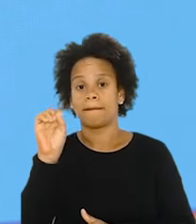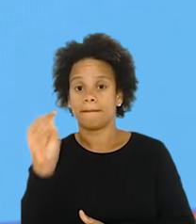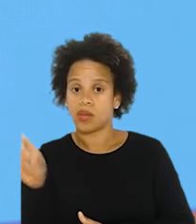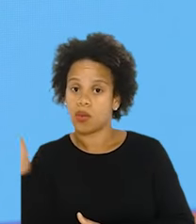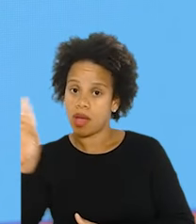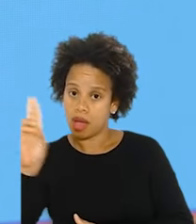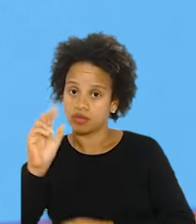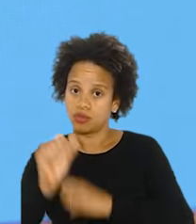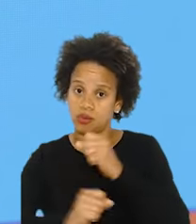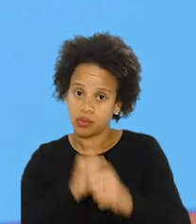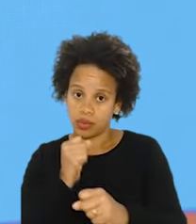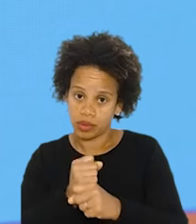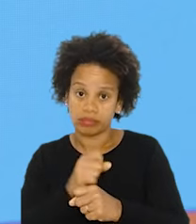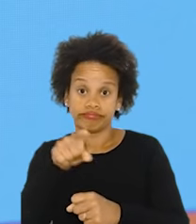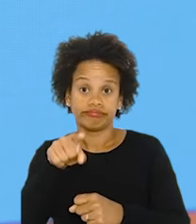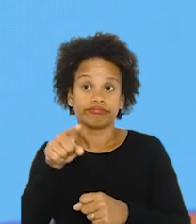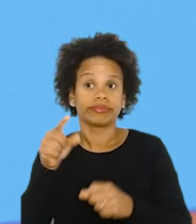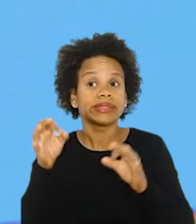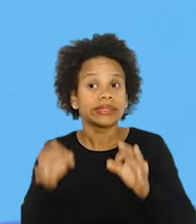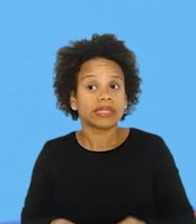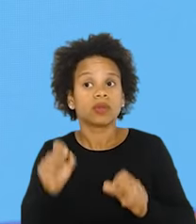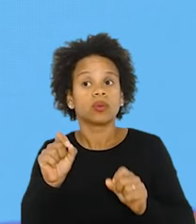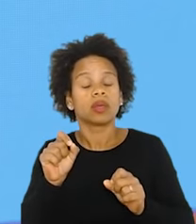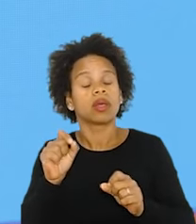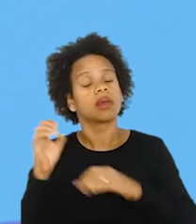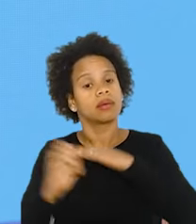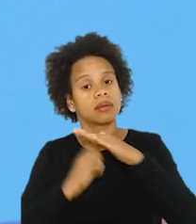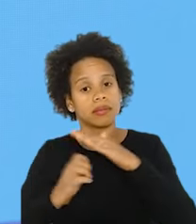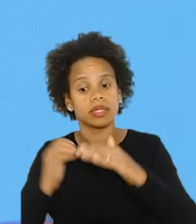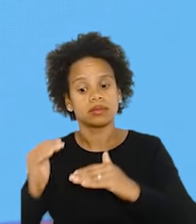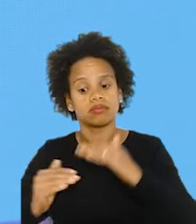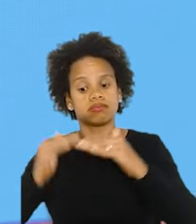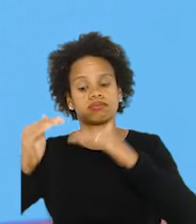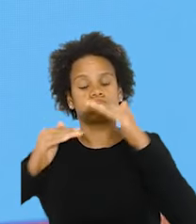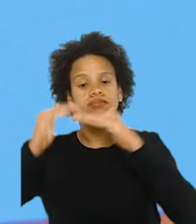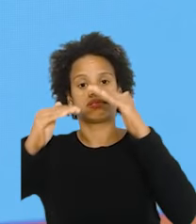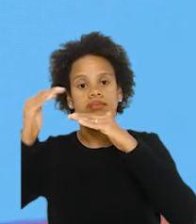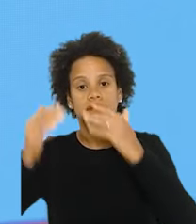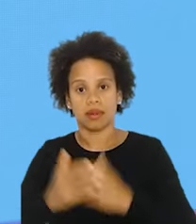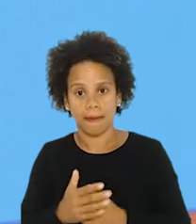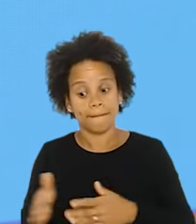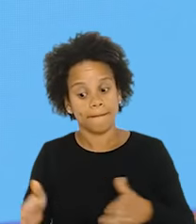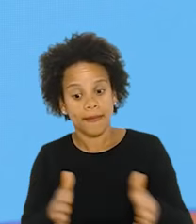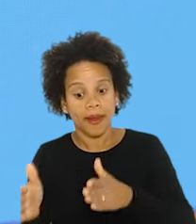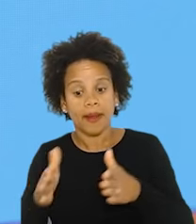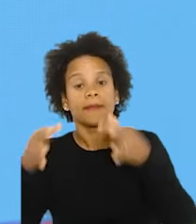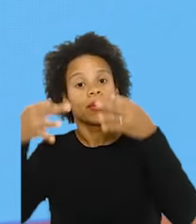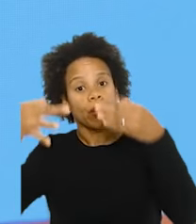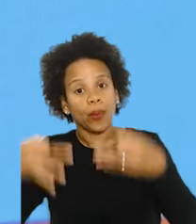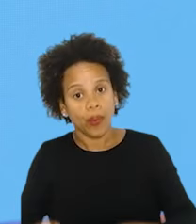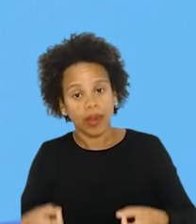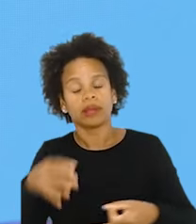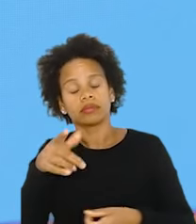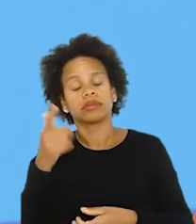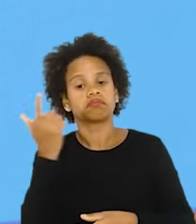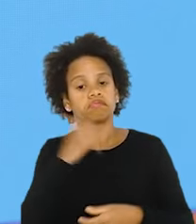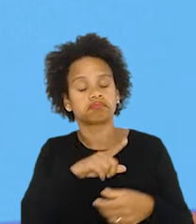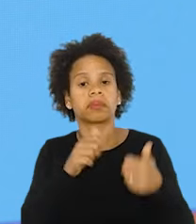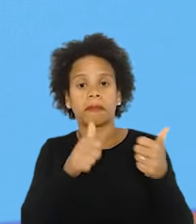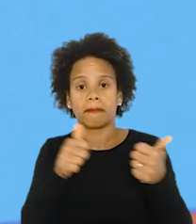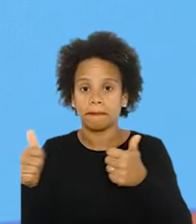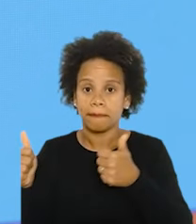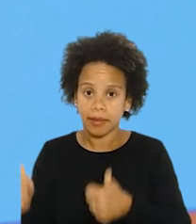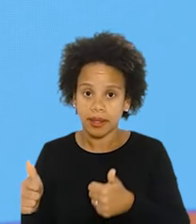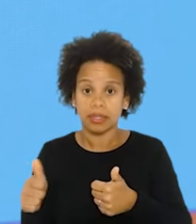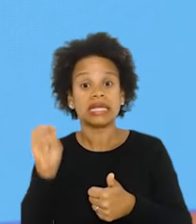ano isso te dá uma certeza de quê sua empresa tá crescendo isso te dá uma certeza de que o caminho Está correto você tá faturando legal